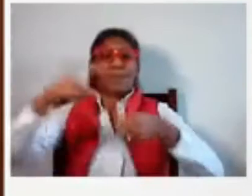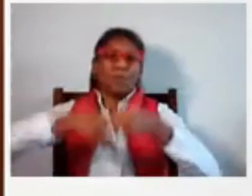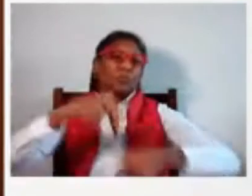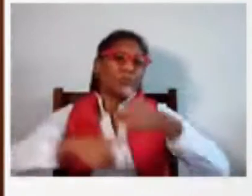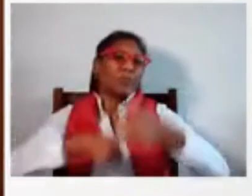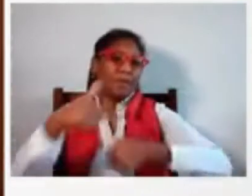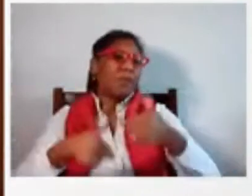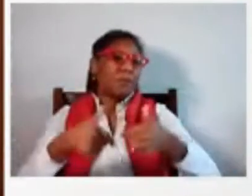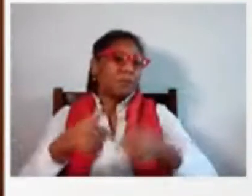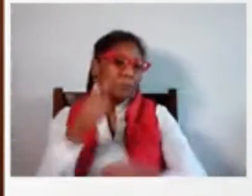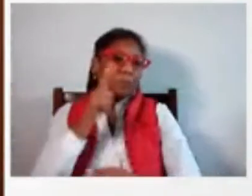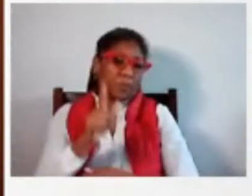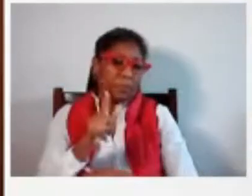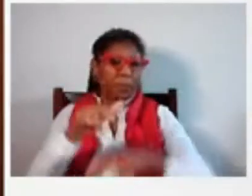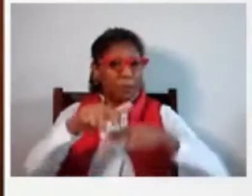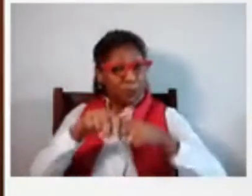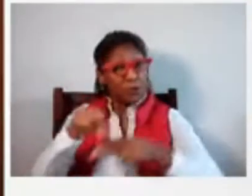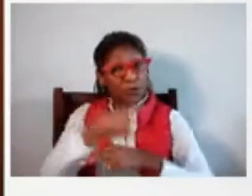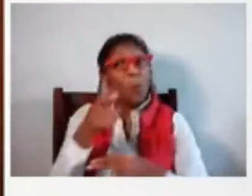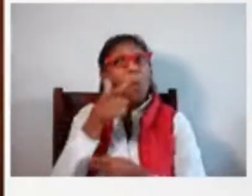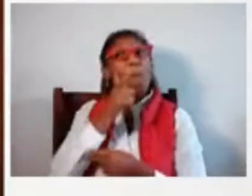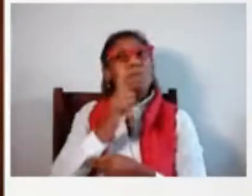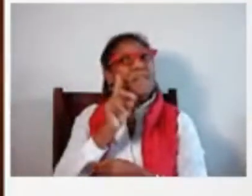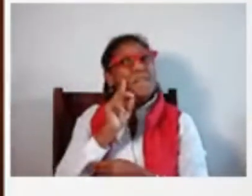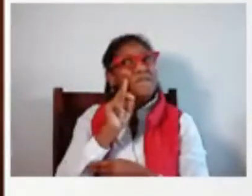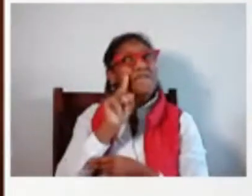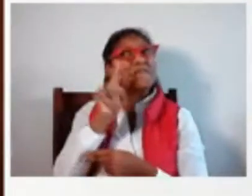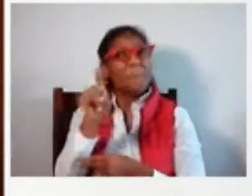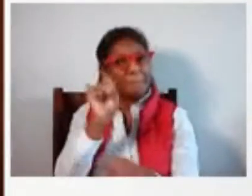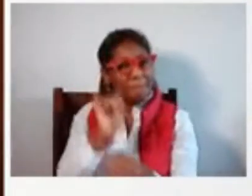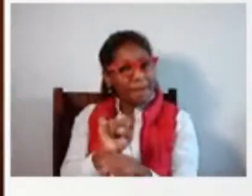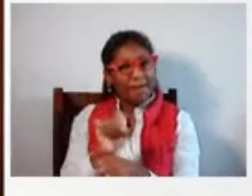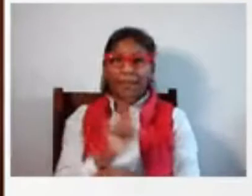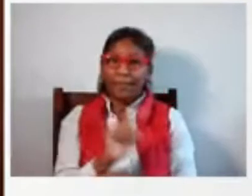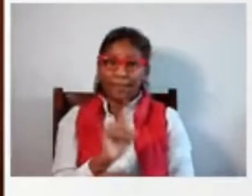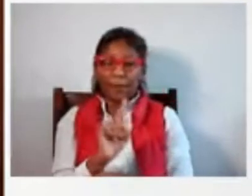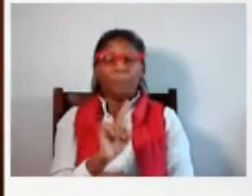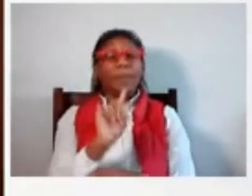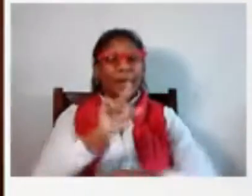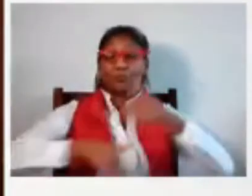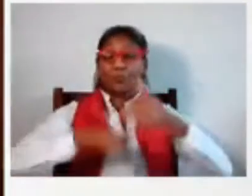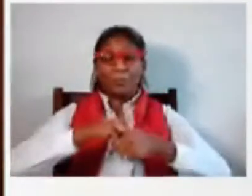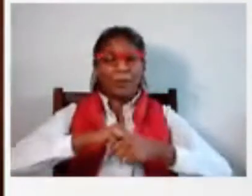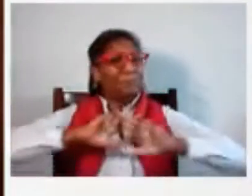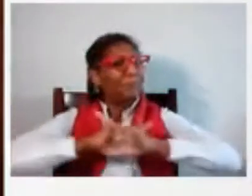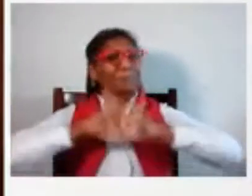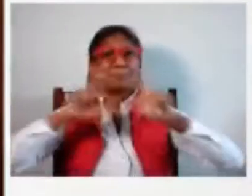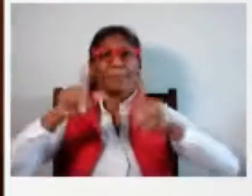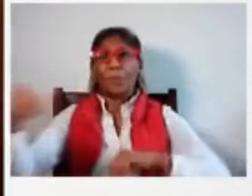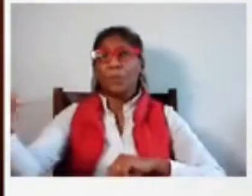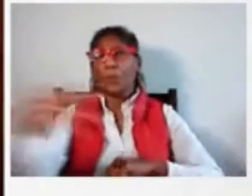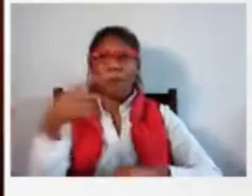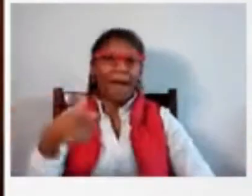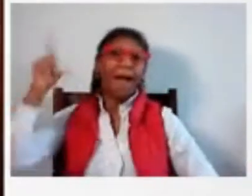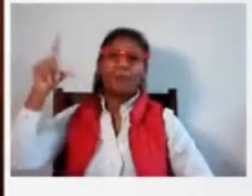que precisa efetivamente ter uma restrição mais severa. Como é um modelo inovador, como ele é inédito, naturalmente, como a gente sempre falou desde o